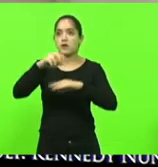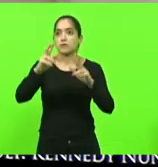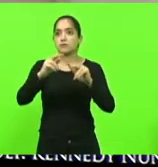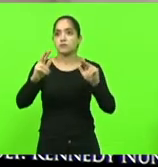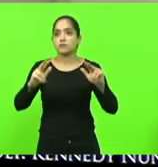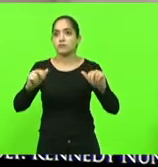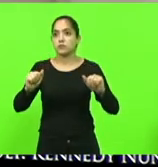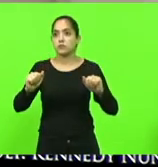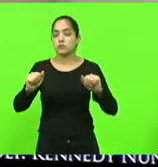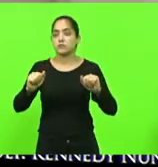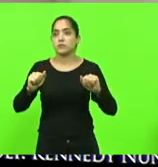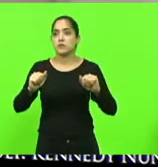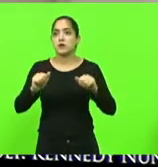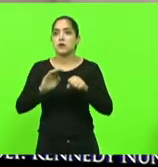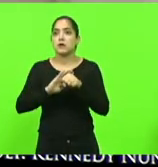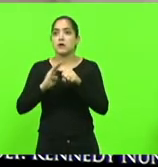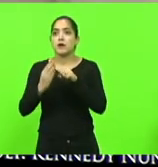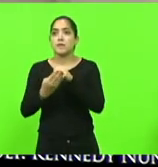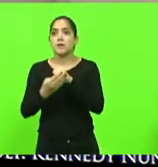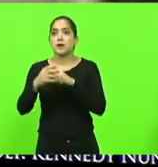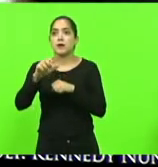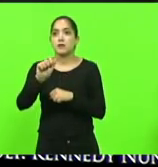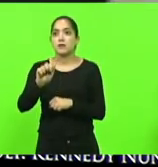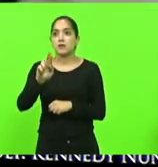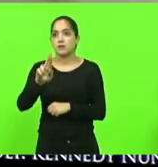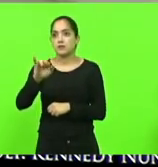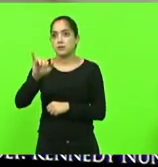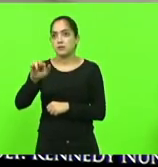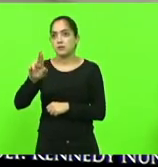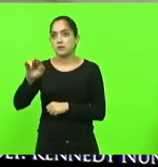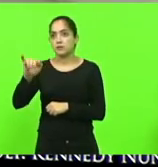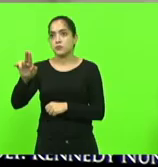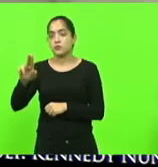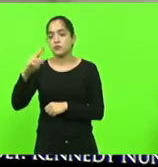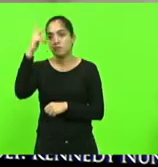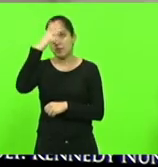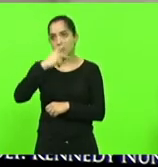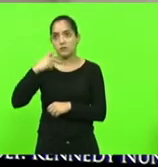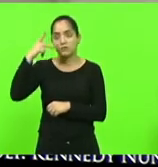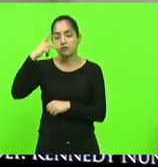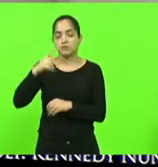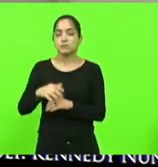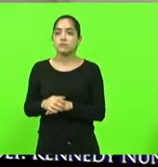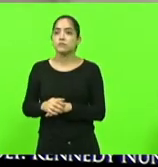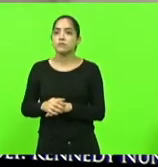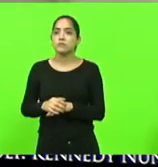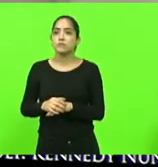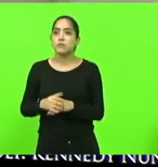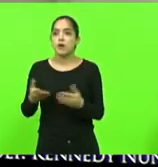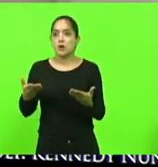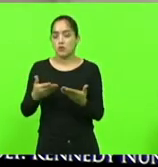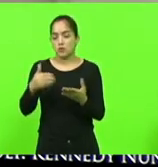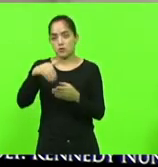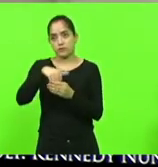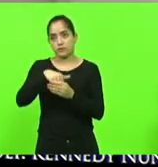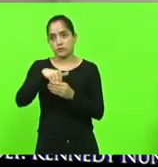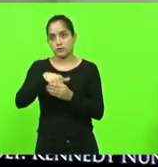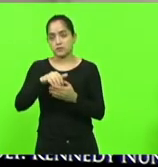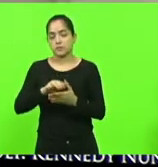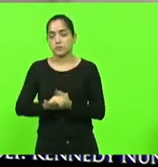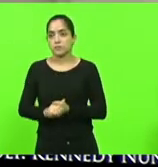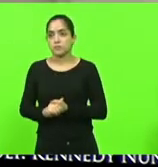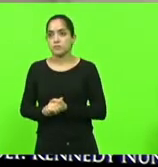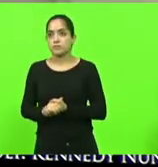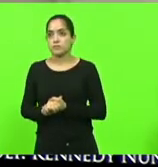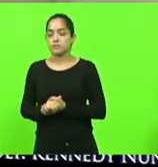corta o bairro Aririu, na Palhoça. Está em discussão. Não havendo quem queira discutir. Em votação. Deputados que